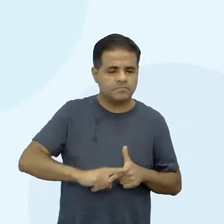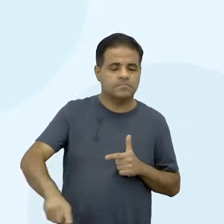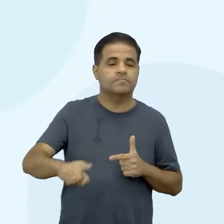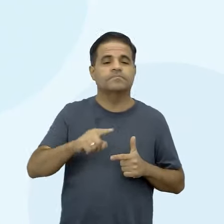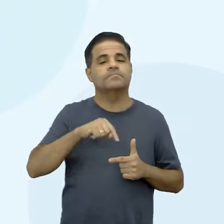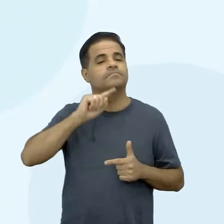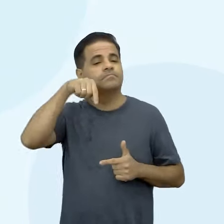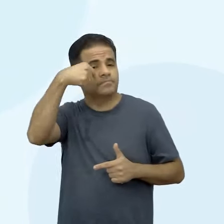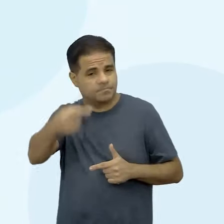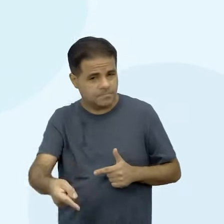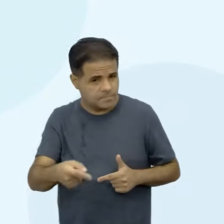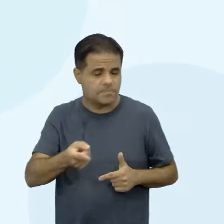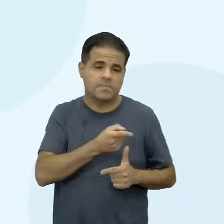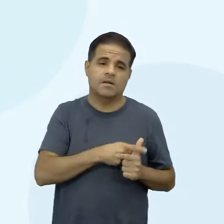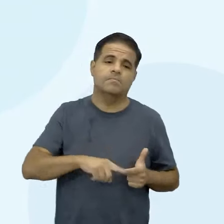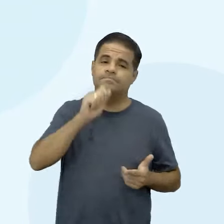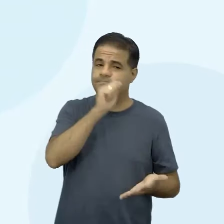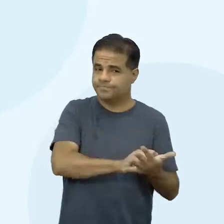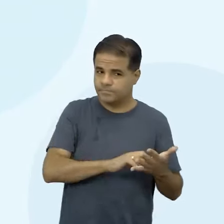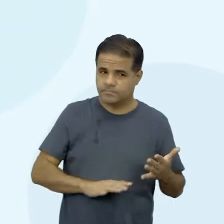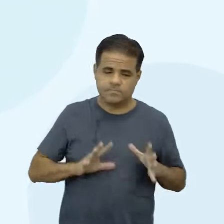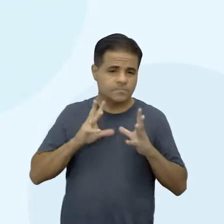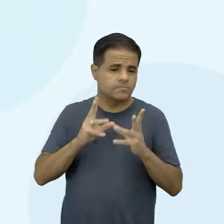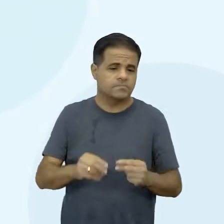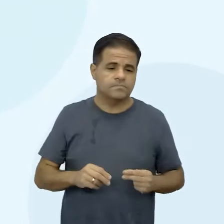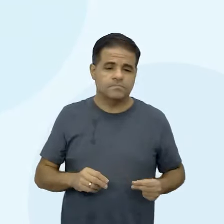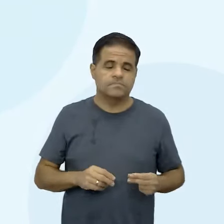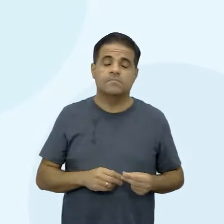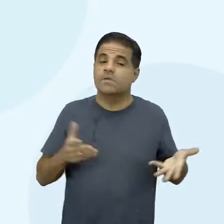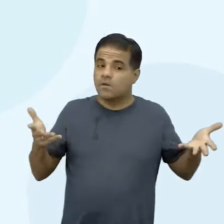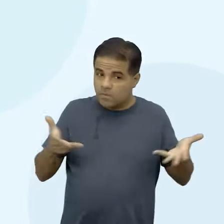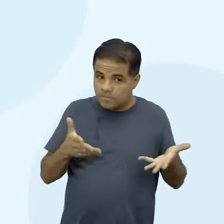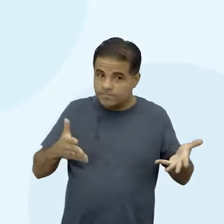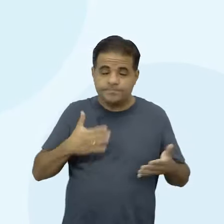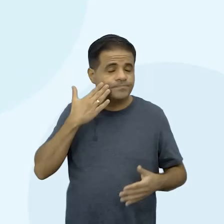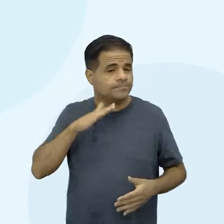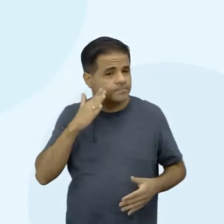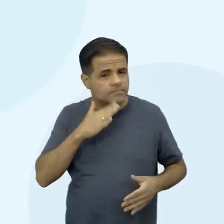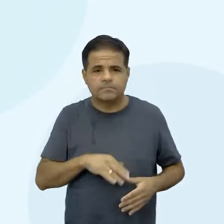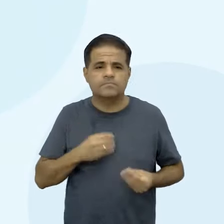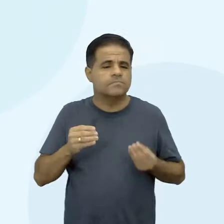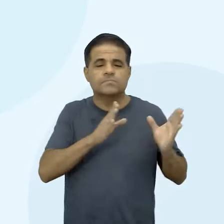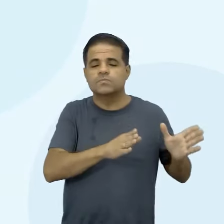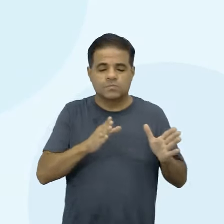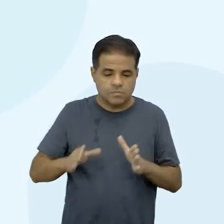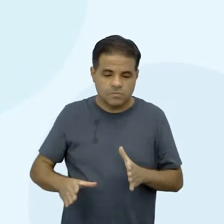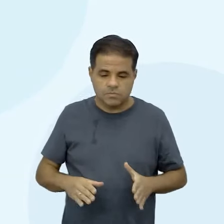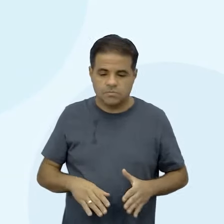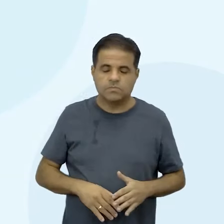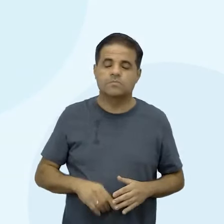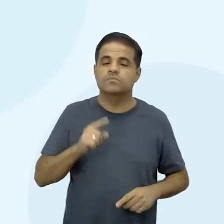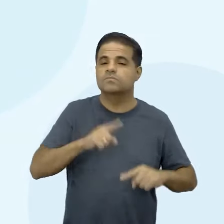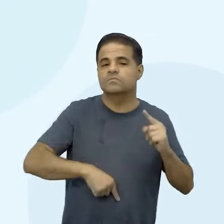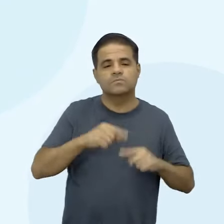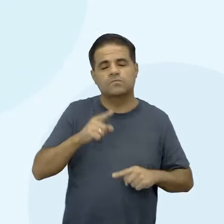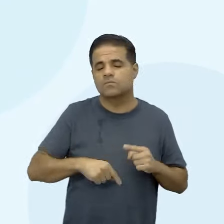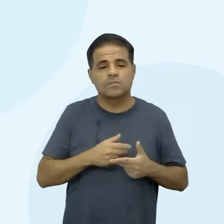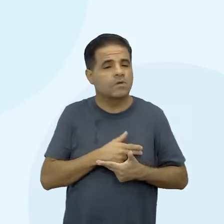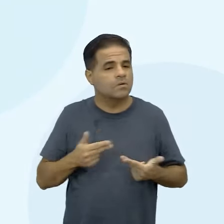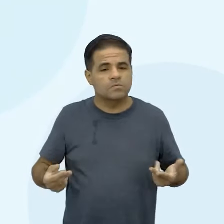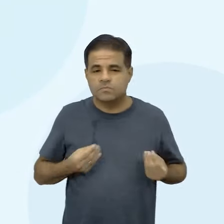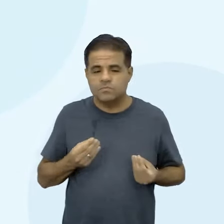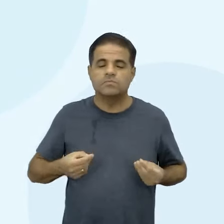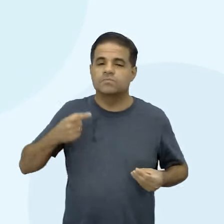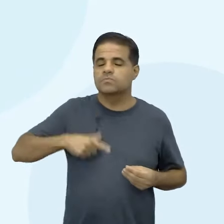componentes, que por sua vez é dividida em atividades e tudo mais, vamos entender um pouquinho como está organizado os componentes. Então,